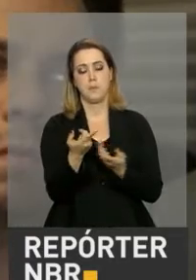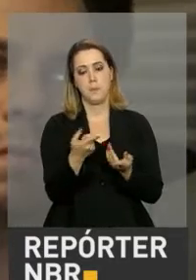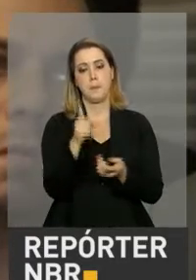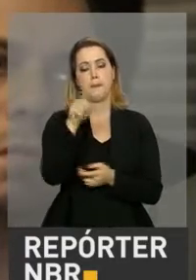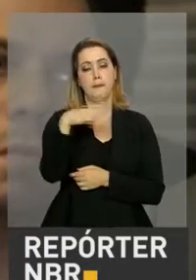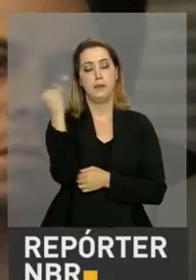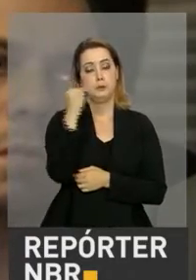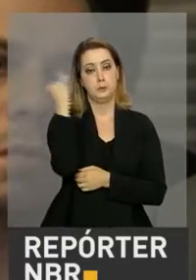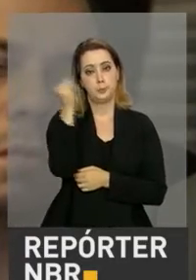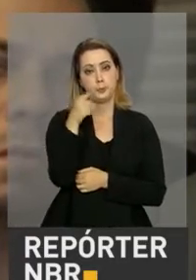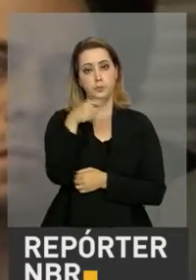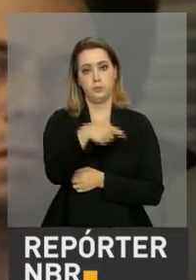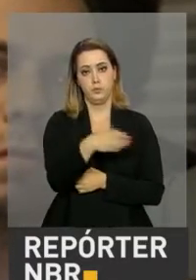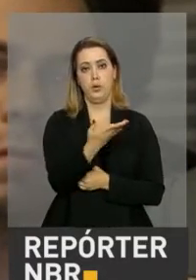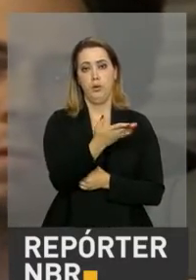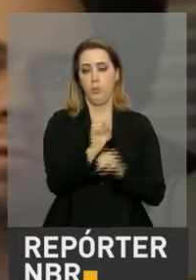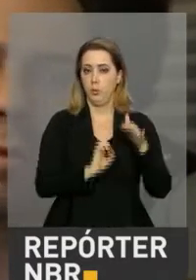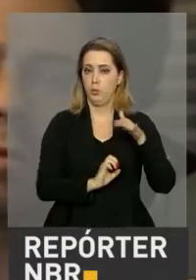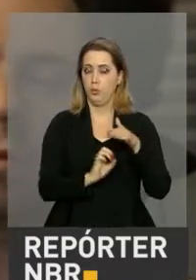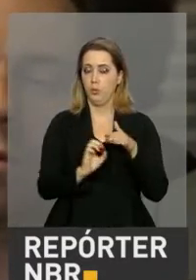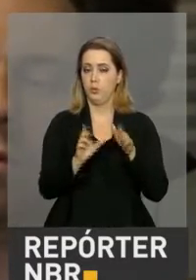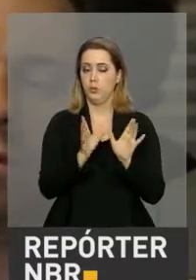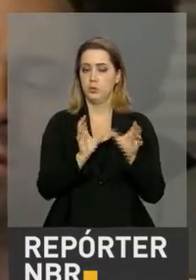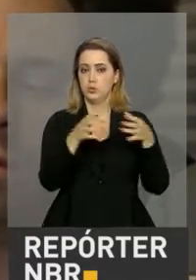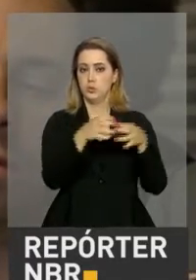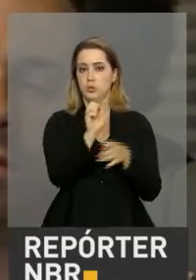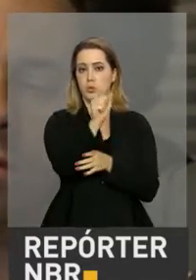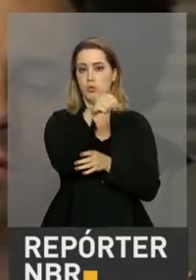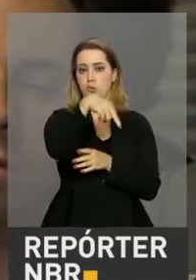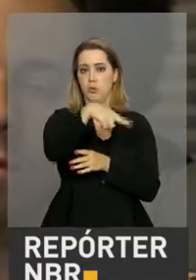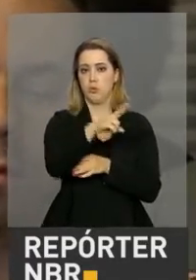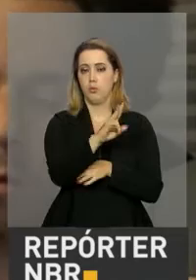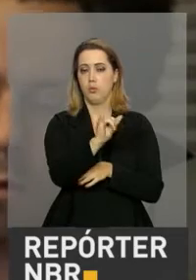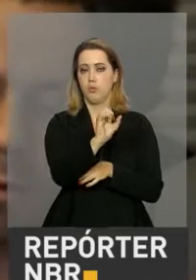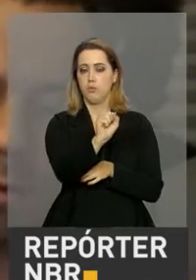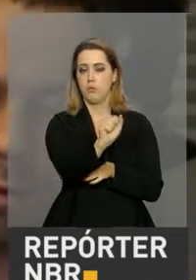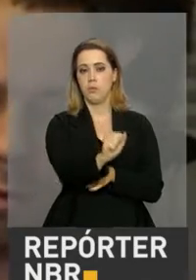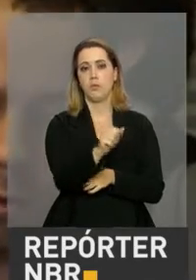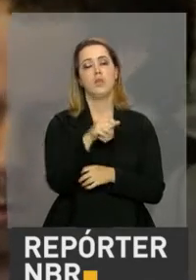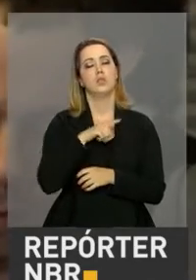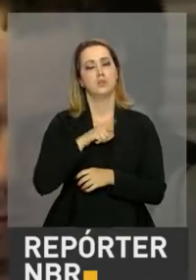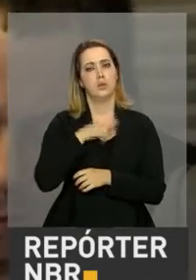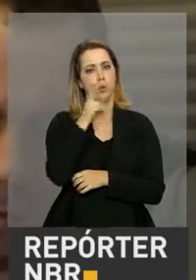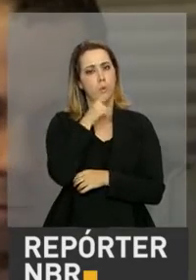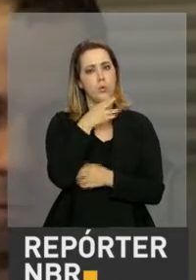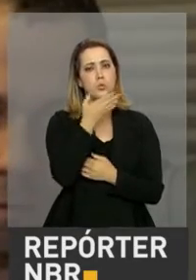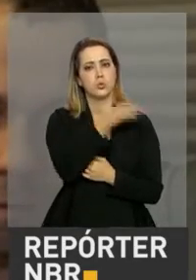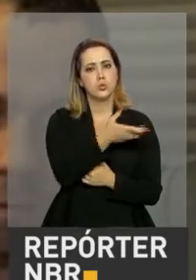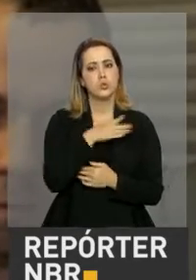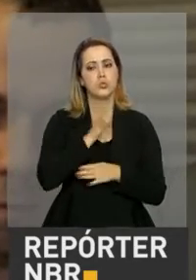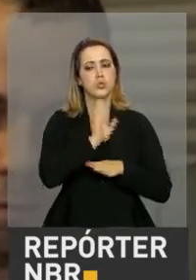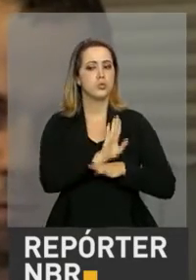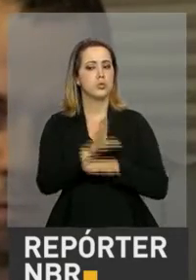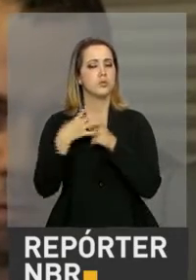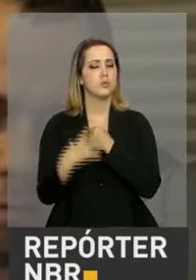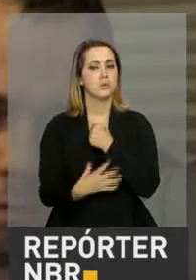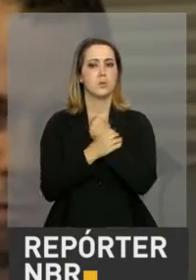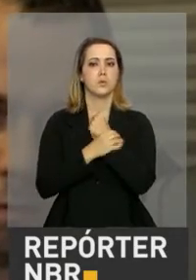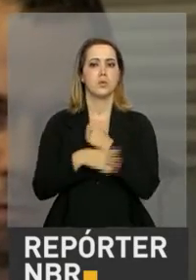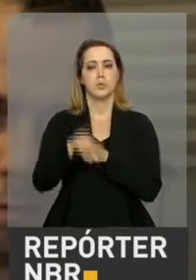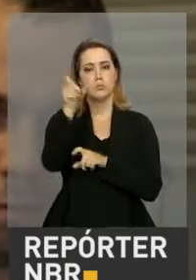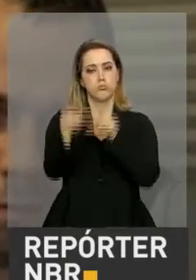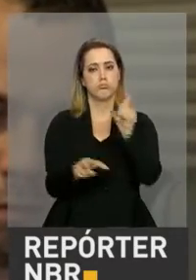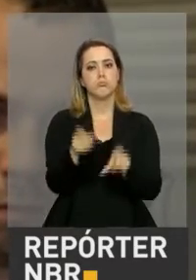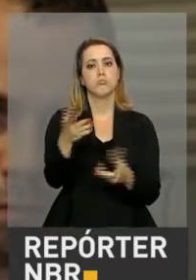importante que a anvisa tenha agilidade sem prejuízo da segurança e da defesa melhor então isso é um assunto estação permanente